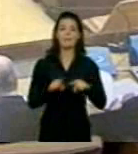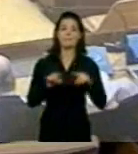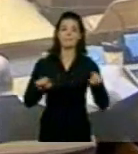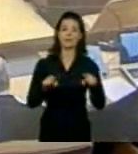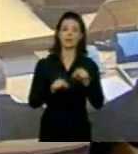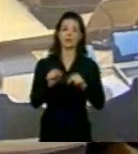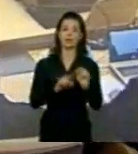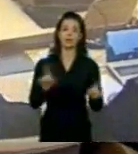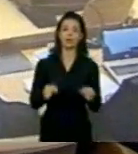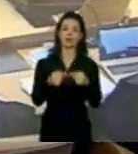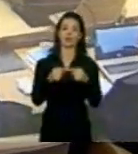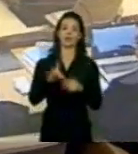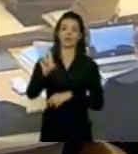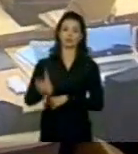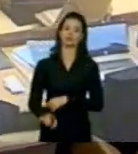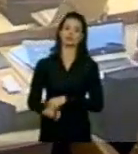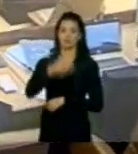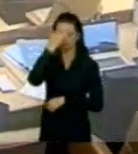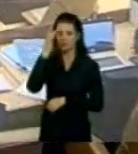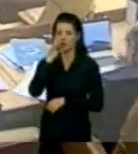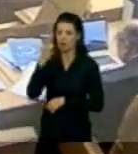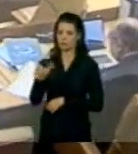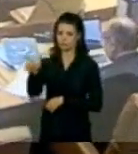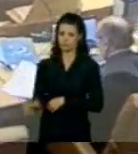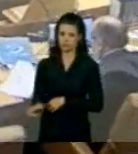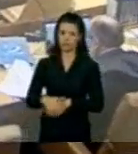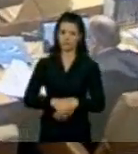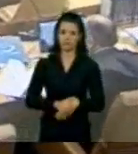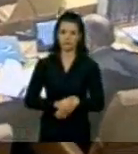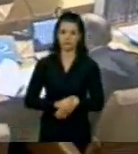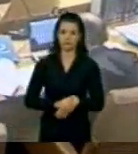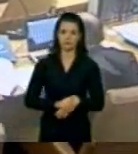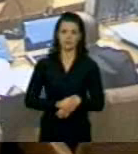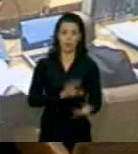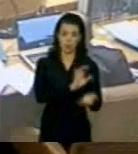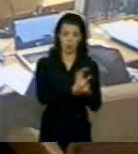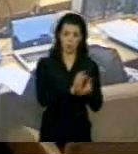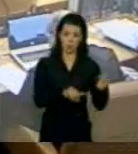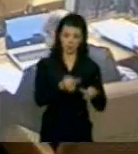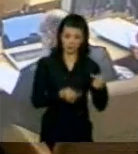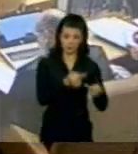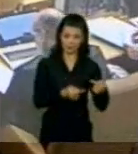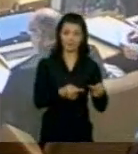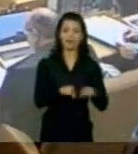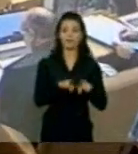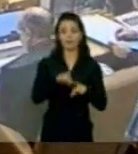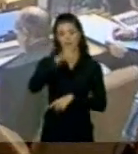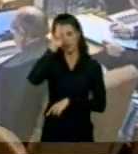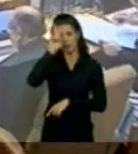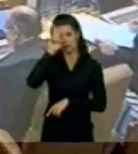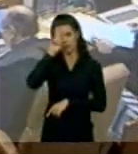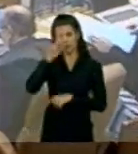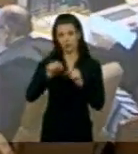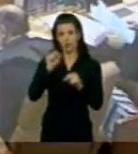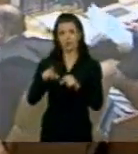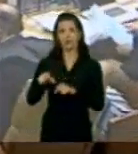dos direitos do indiciado ou acusado. E os partidos, a seu turno, ainda se reportam à decisão que